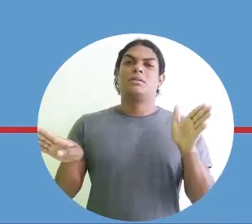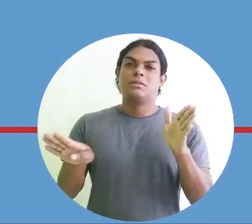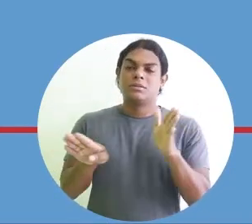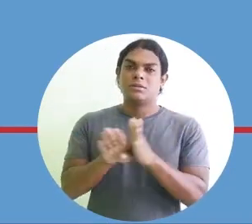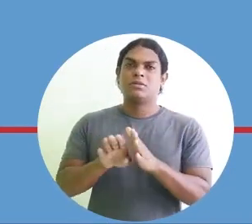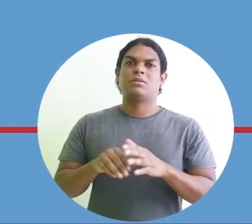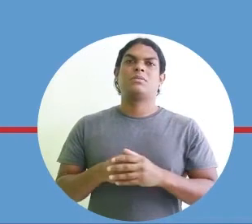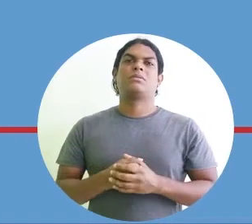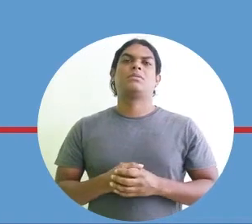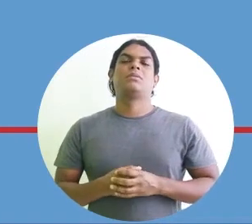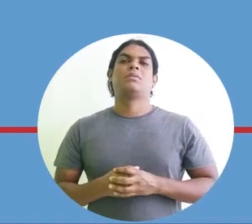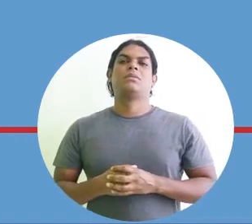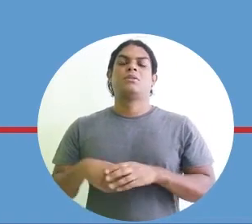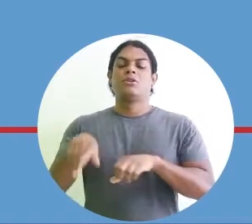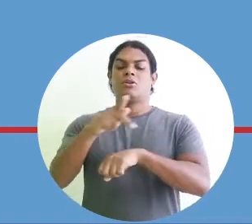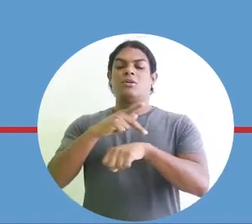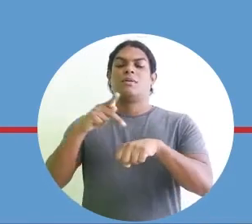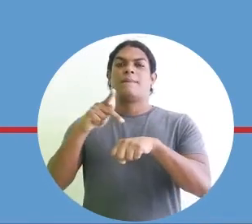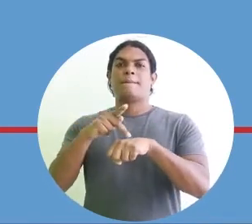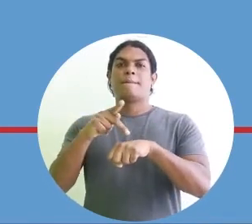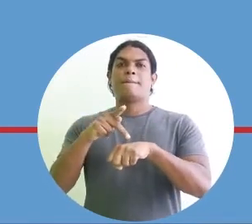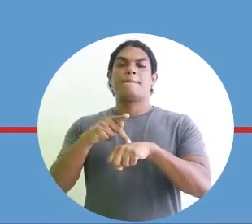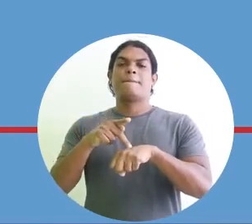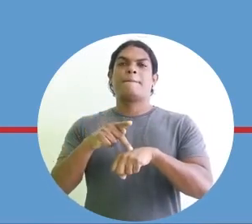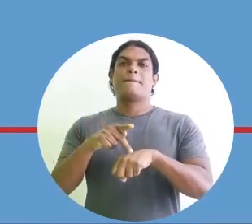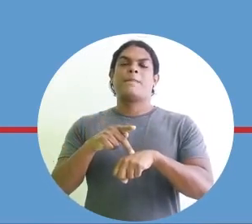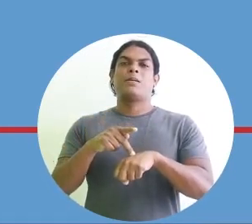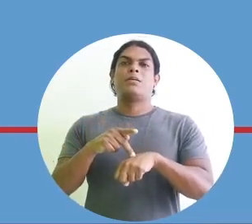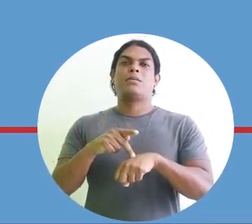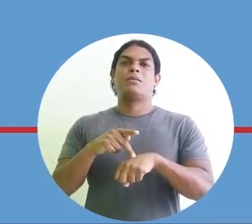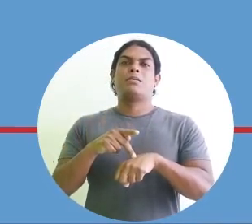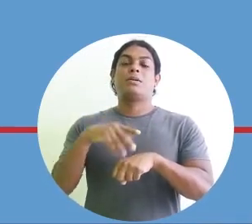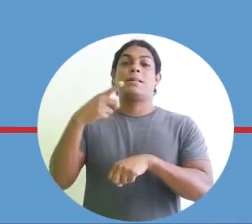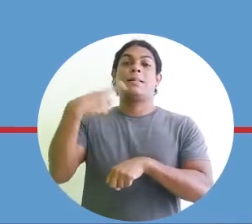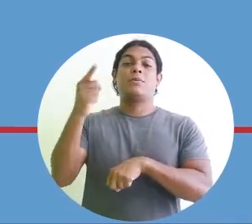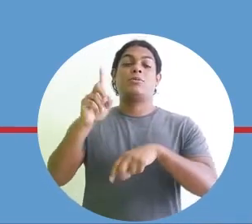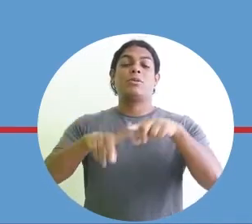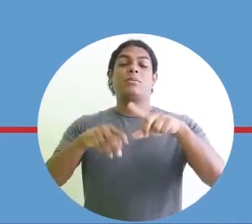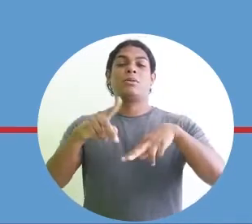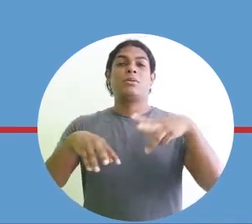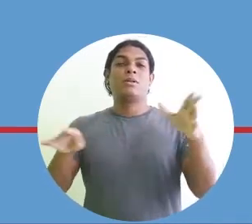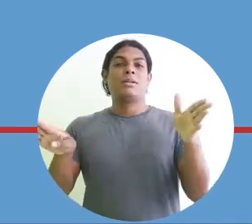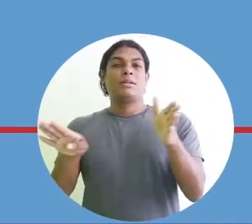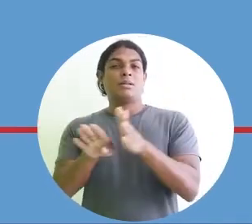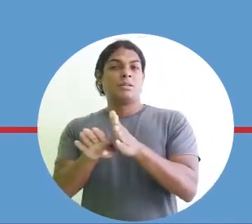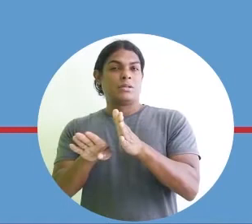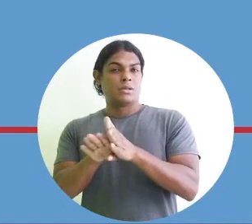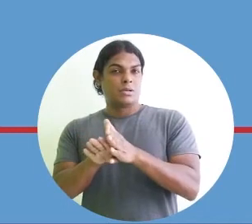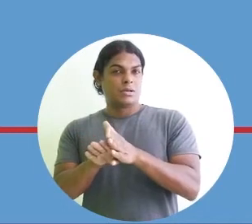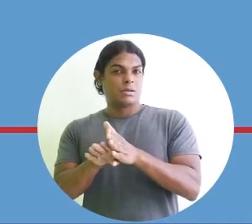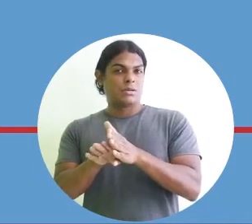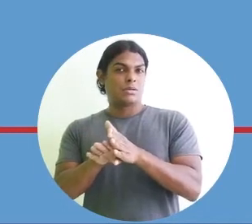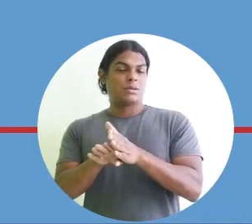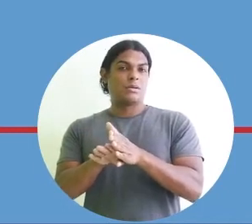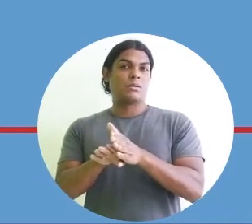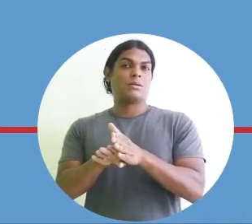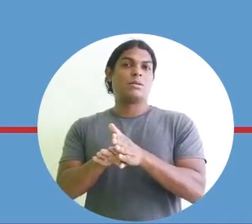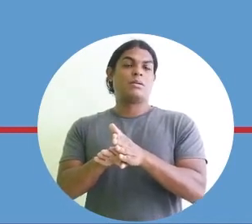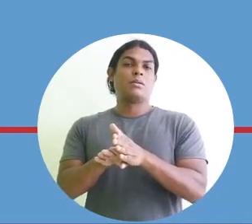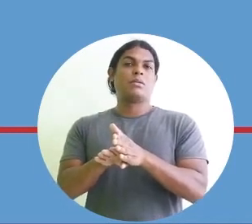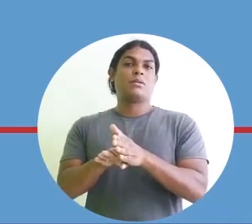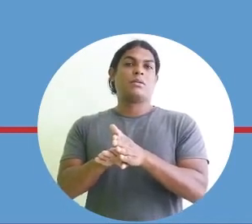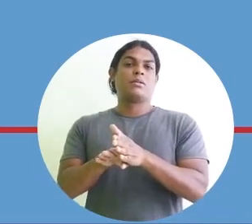dessa mercadoria no país de destino. A partir do momento que a mercadoria chega, ocorre o desembarque, o importador já está em